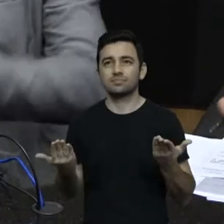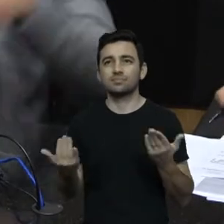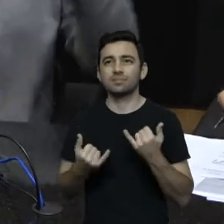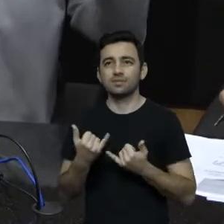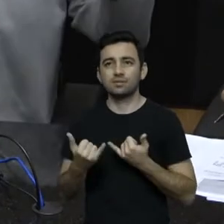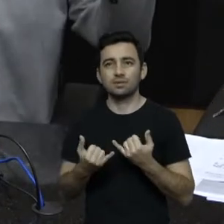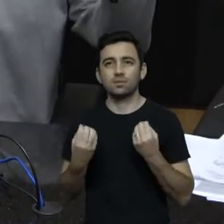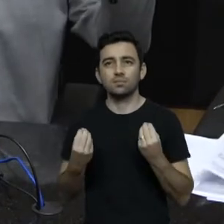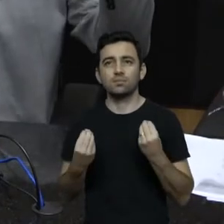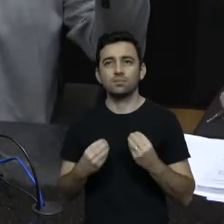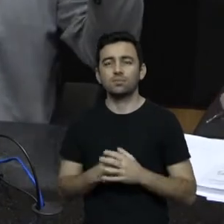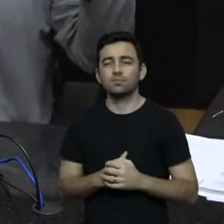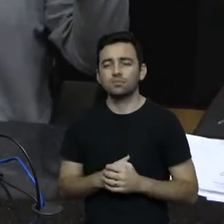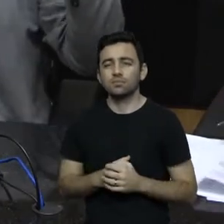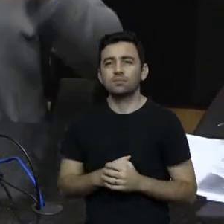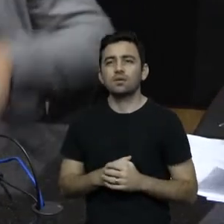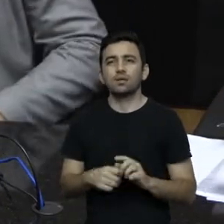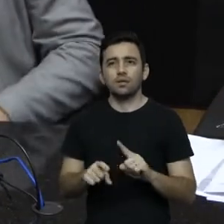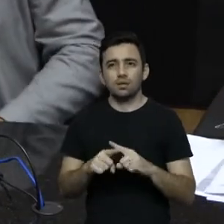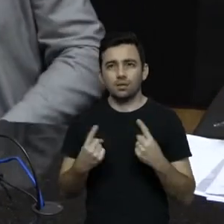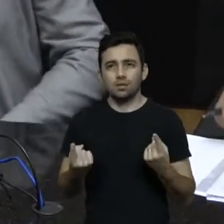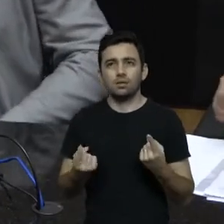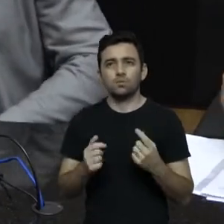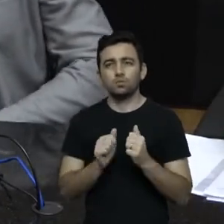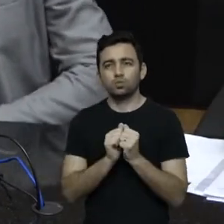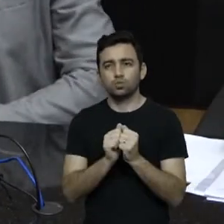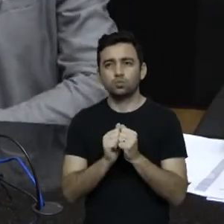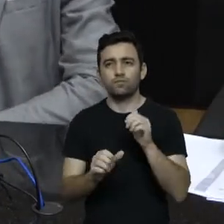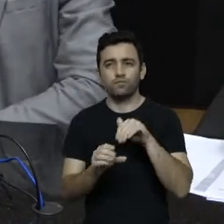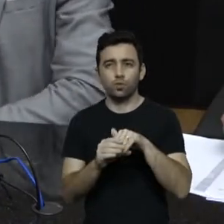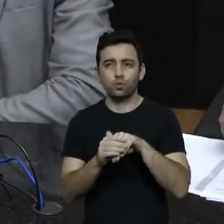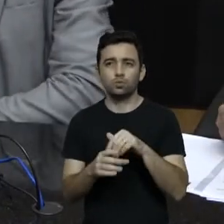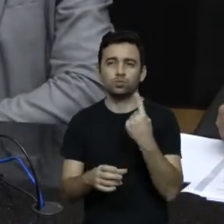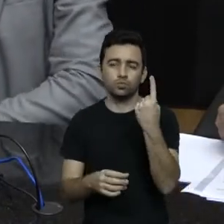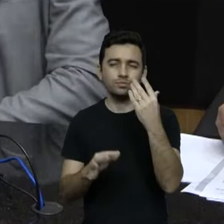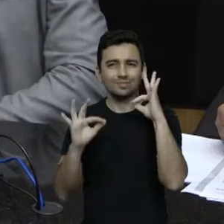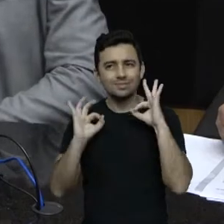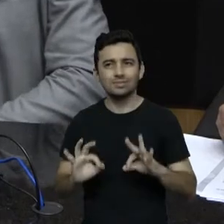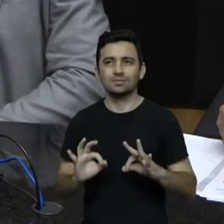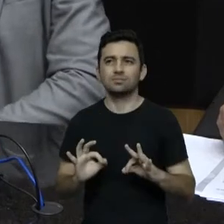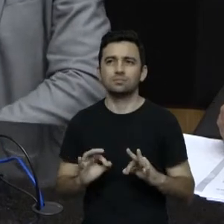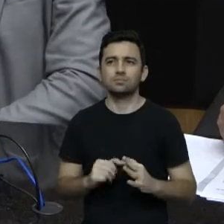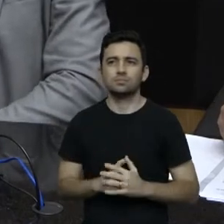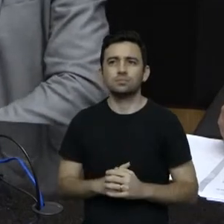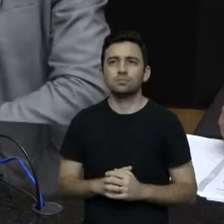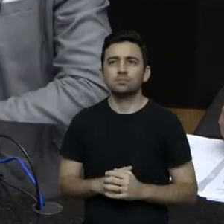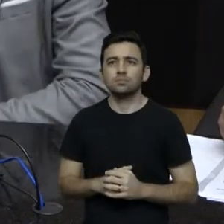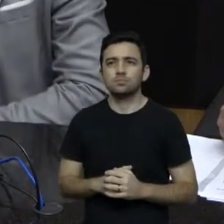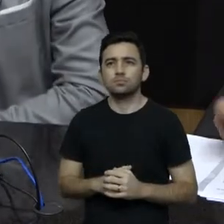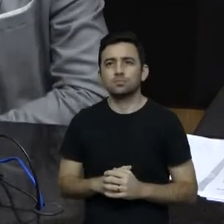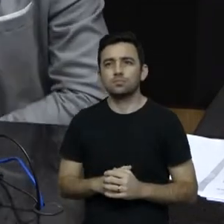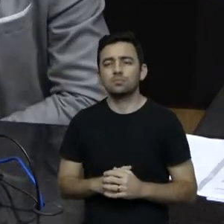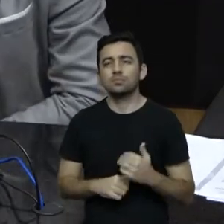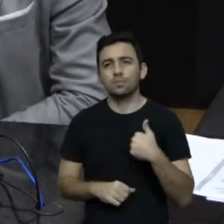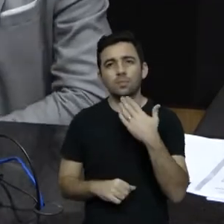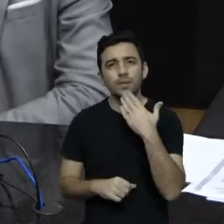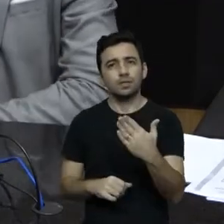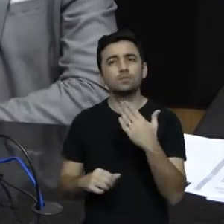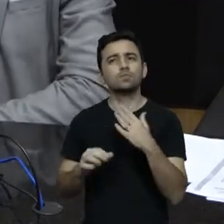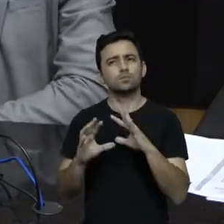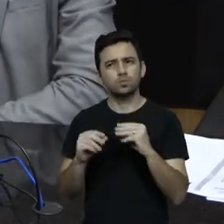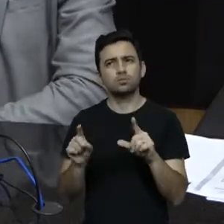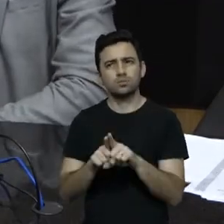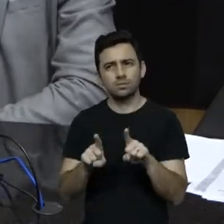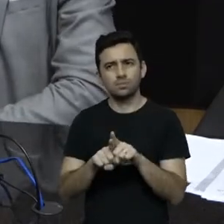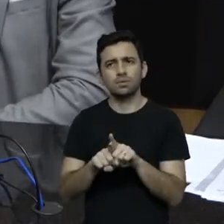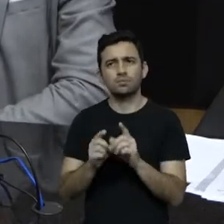né então eu vou acompanhar um voto nunca mais absoluta certeza né e peço que todo mundo também